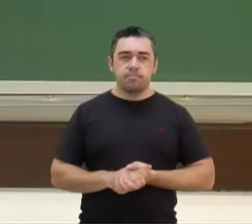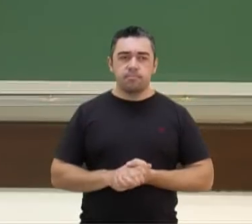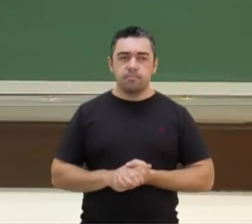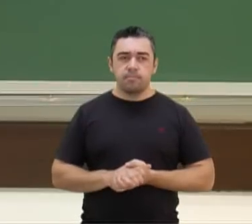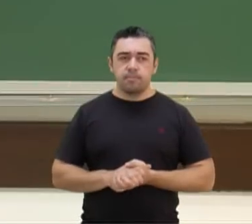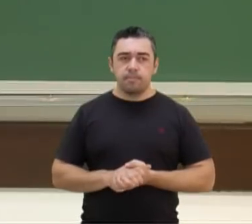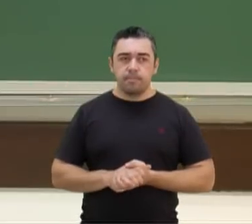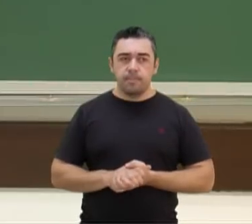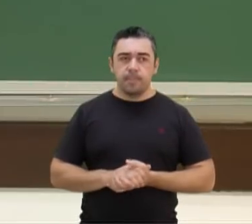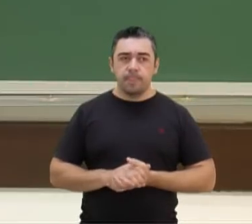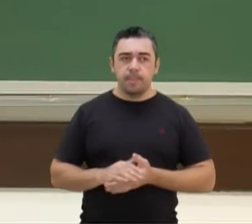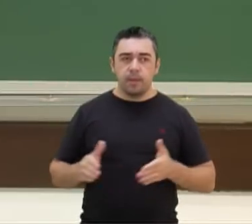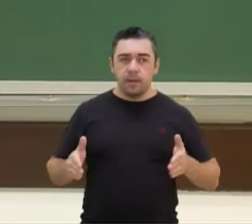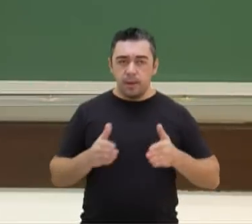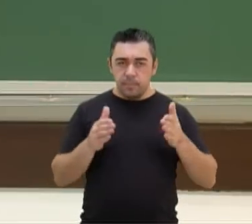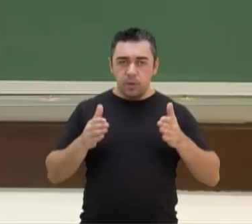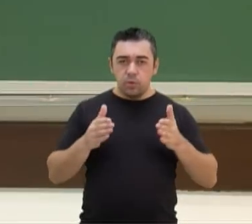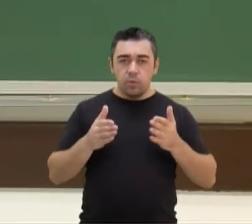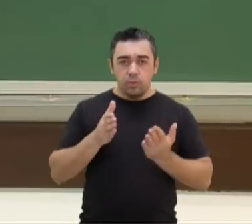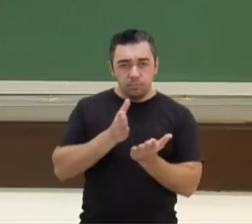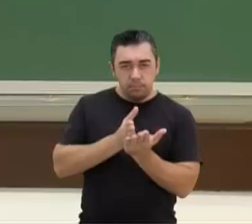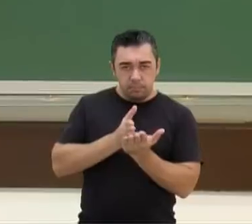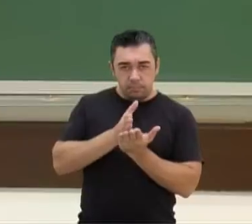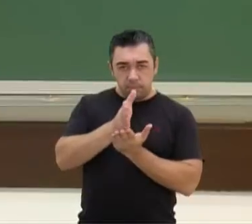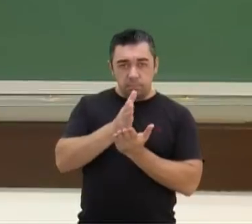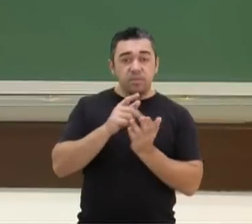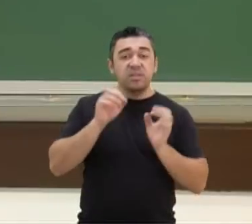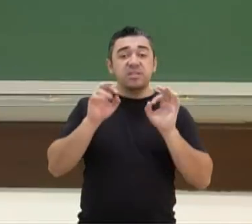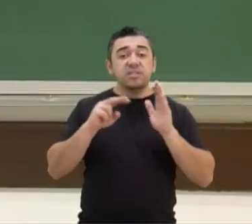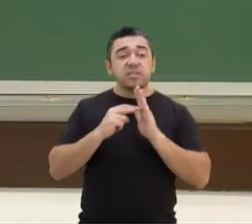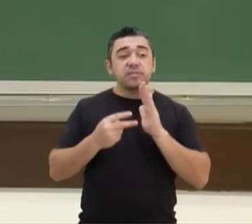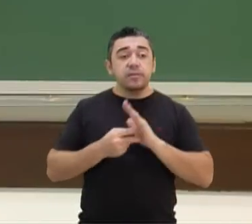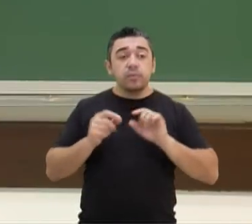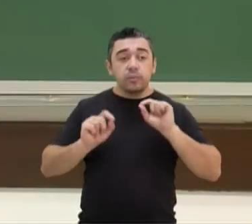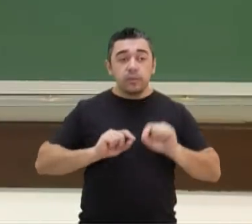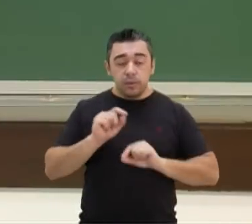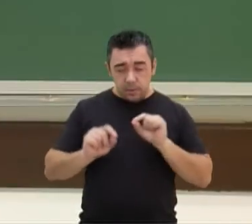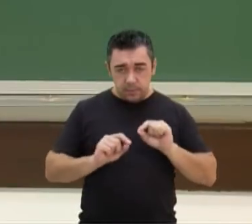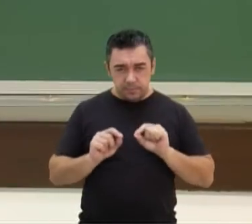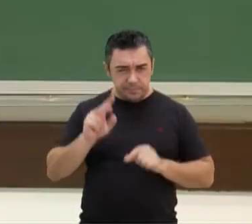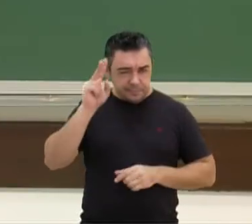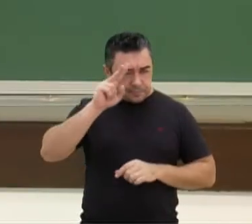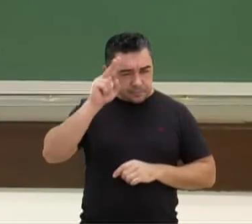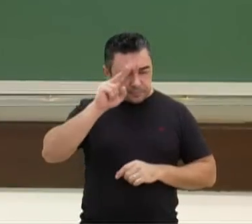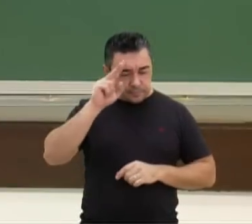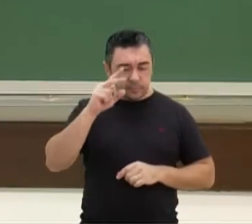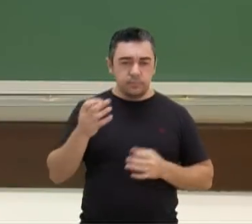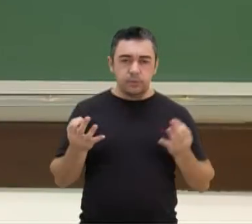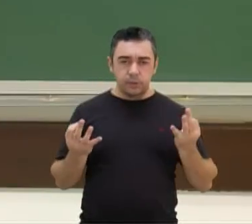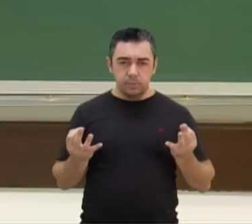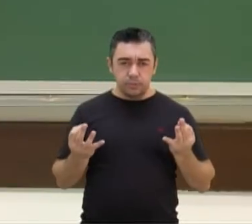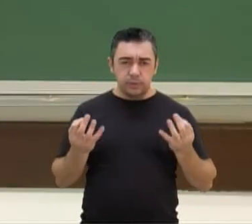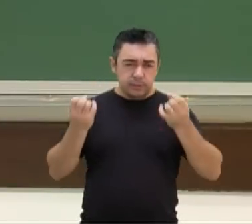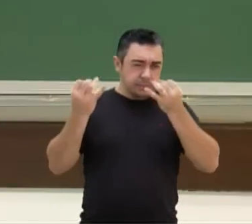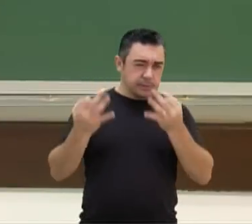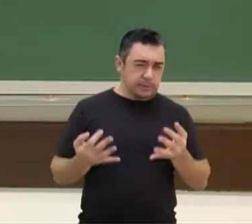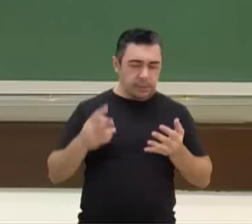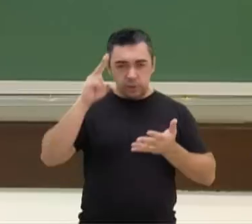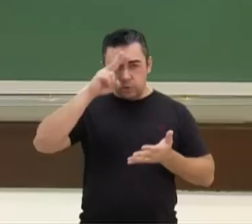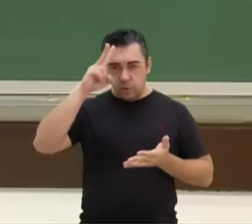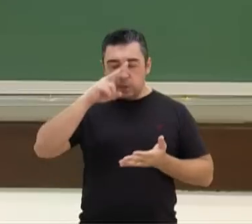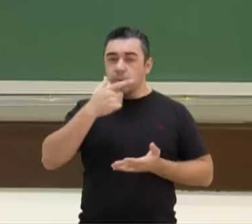O caminho do meio no budismo significa, então, que, lembram da história do Buda que eu contei aqui numa das